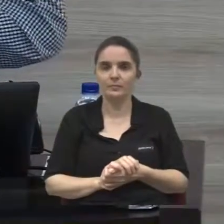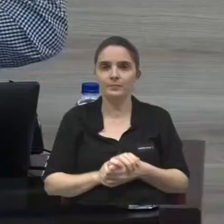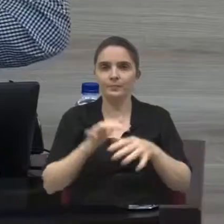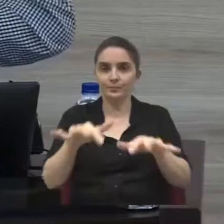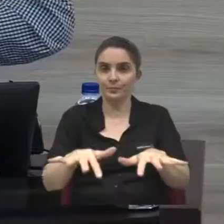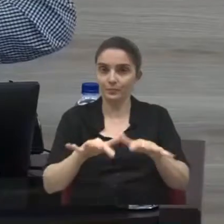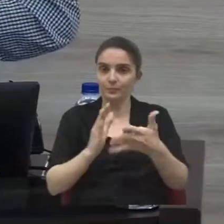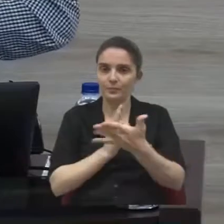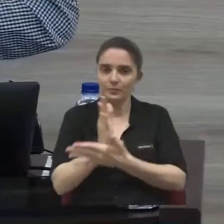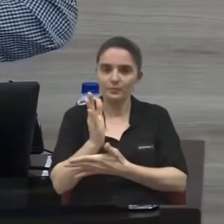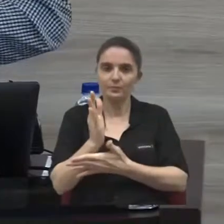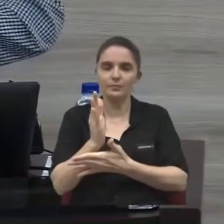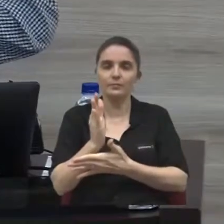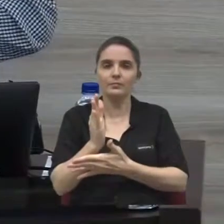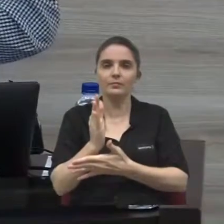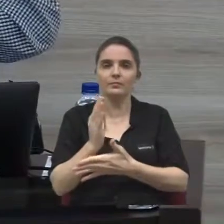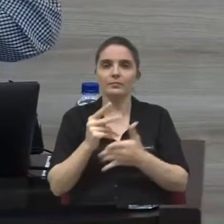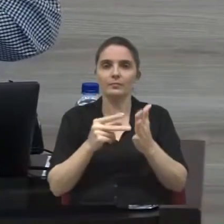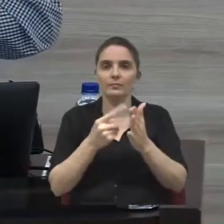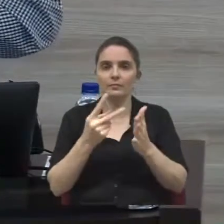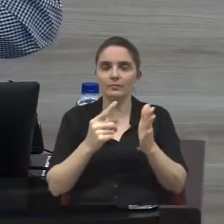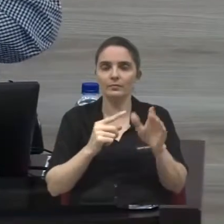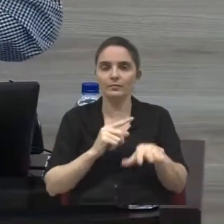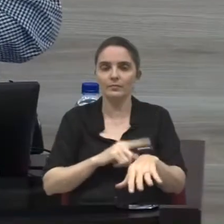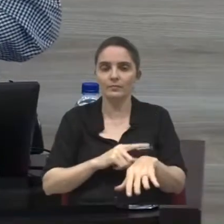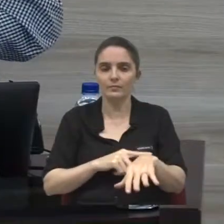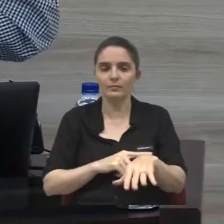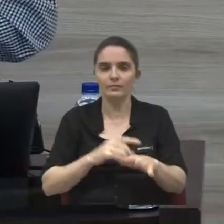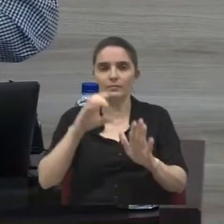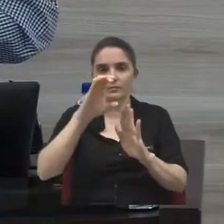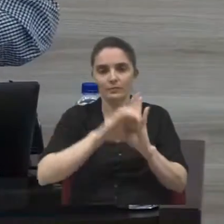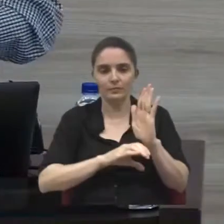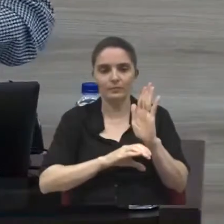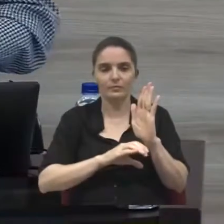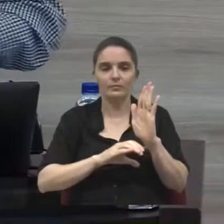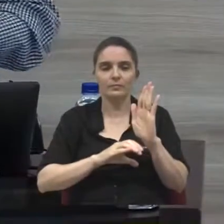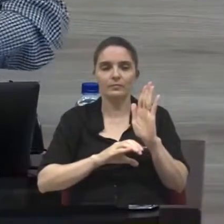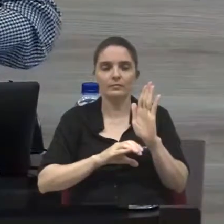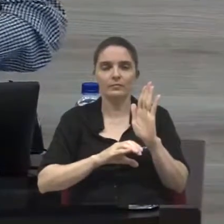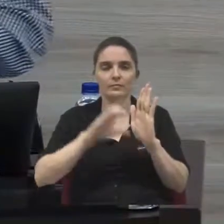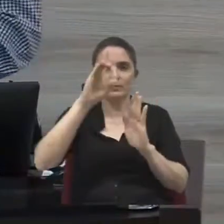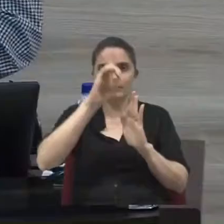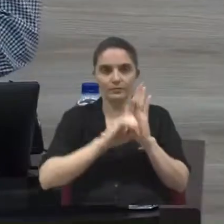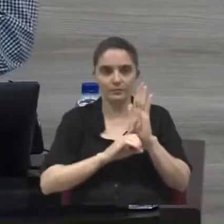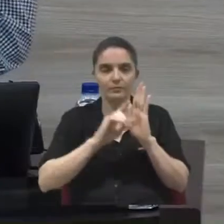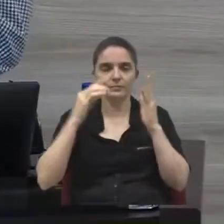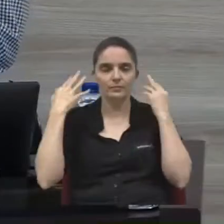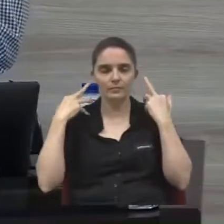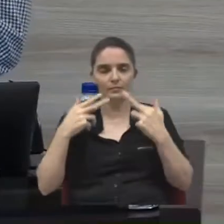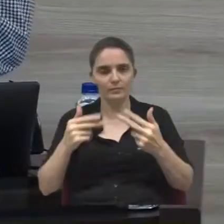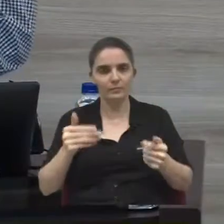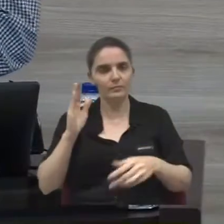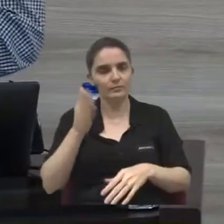o segundo turno do Código de Defesa Animal, e isso já começa a cidade a encaixar nessa causa com